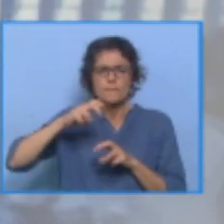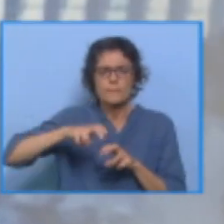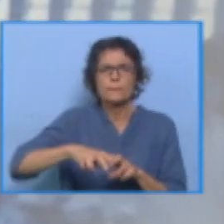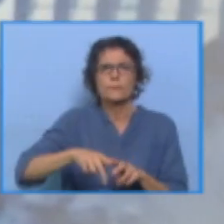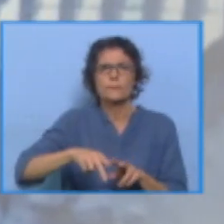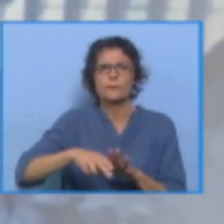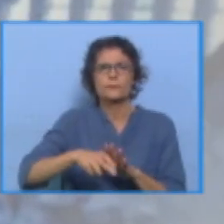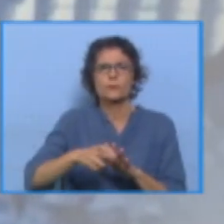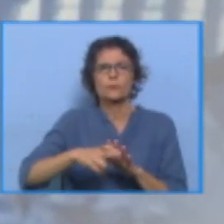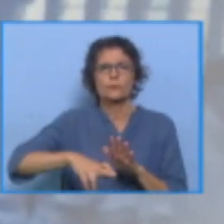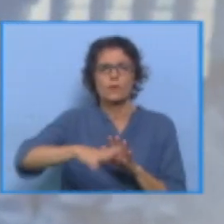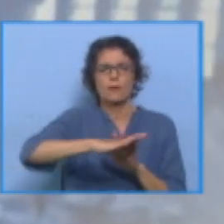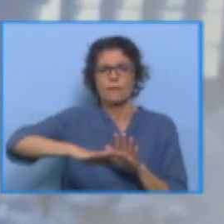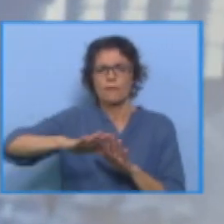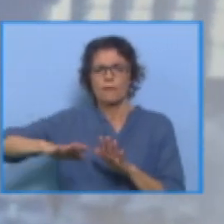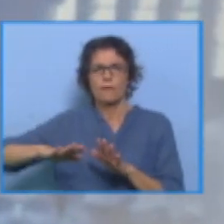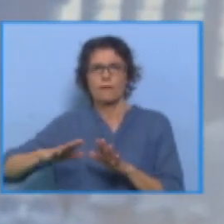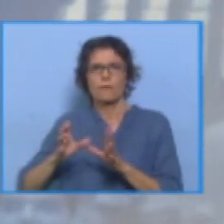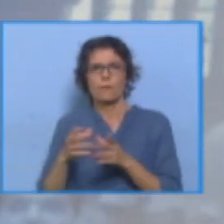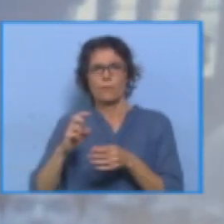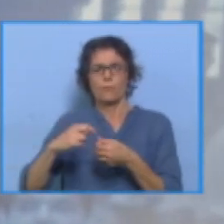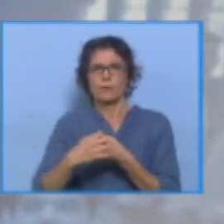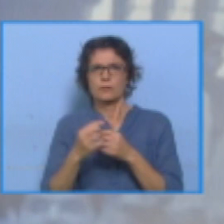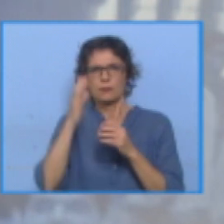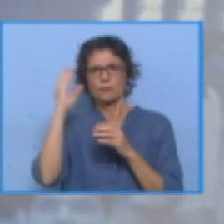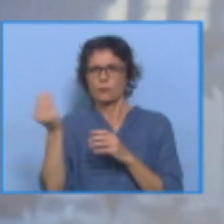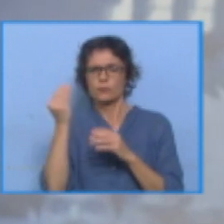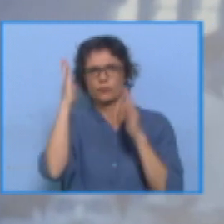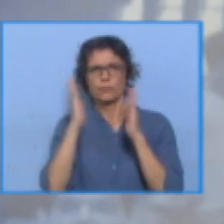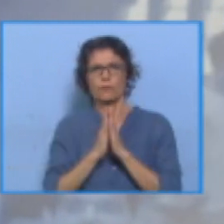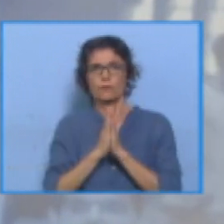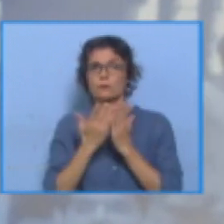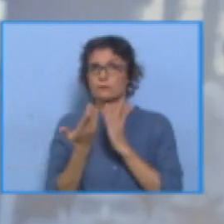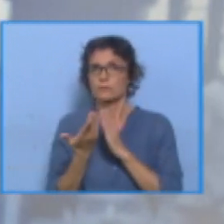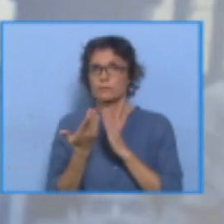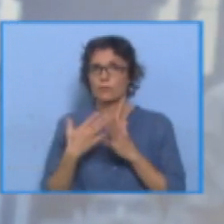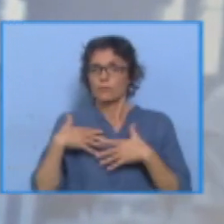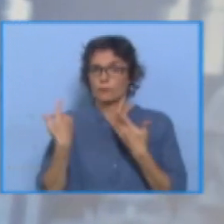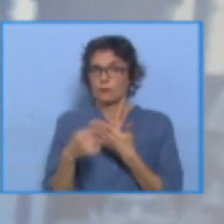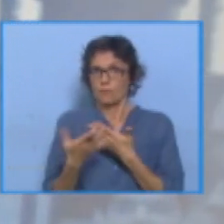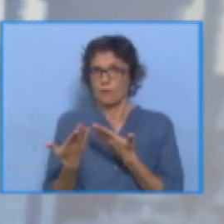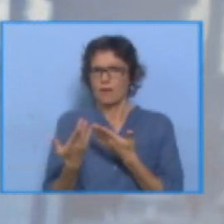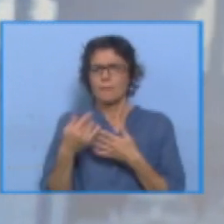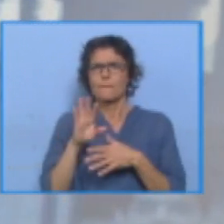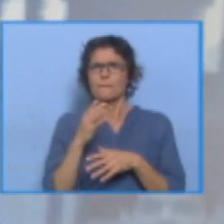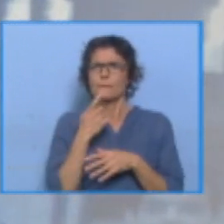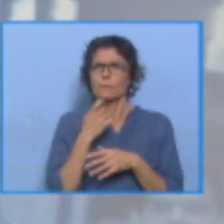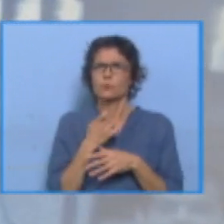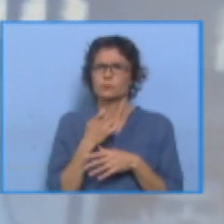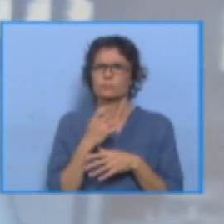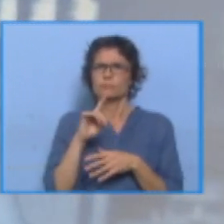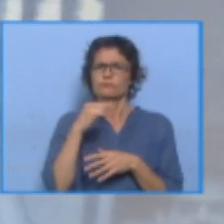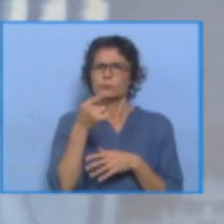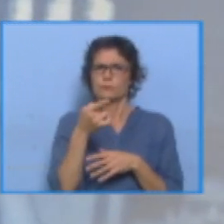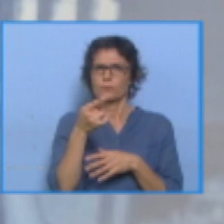entre os membros das equipas Jovens de Nossa Senhora há esse espírito, mas como é que é depois o vosso relacionamento e a